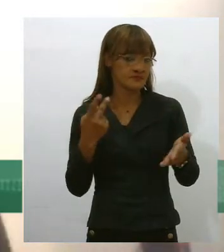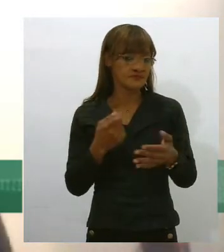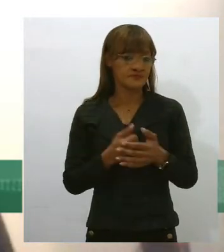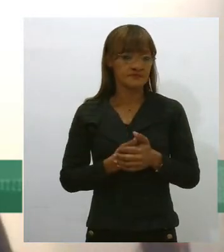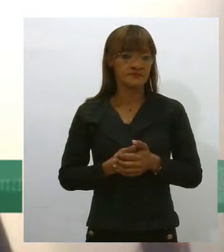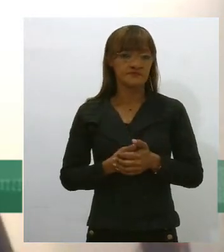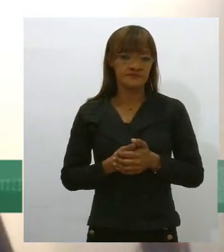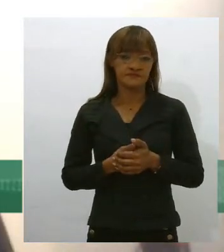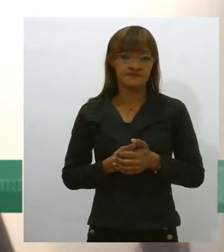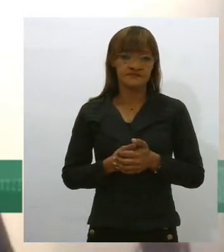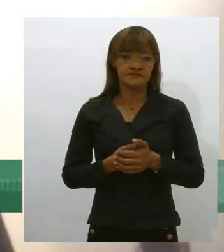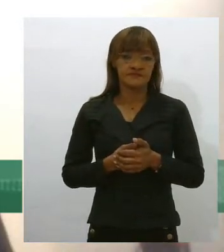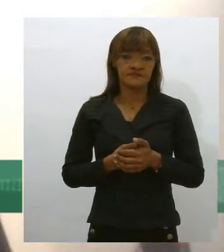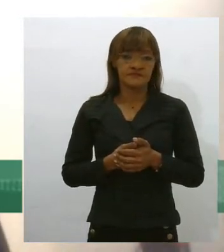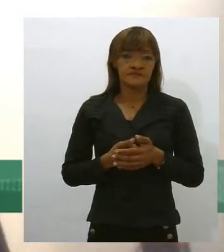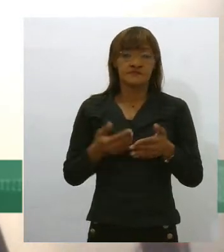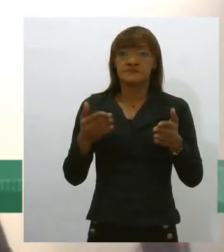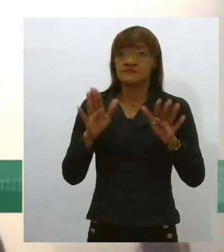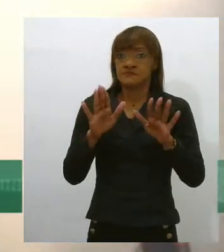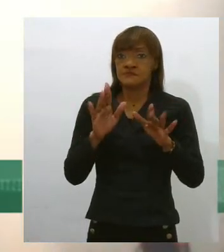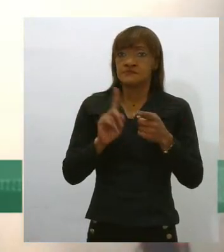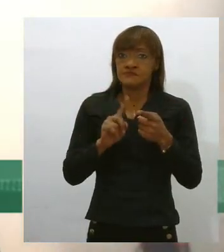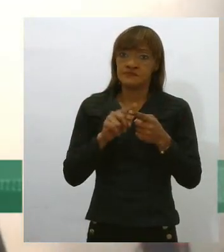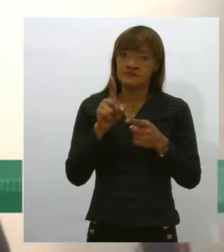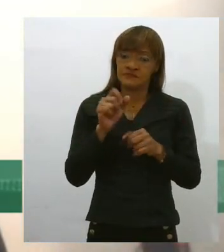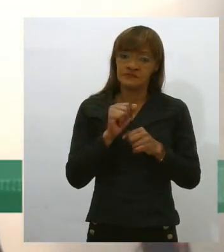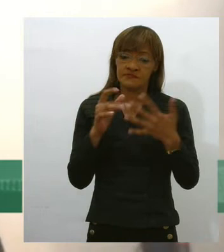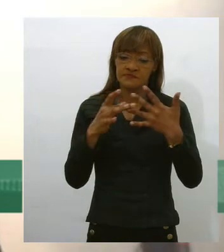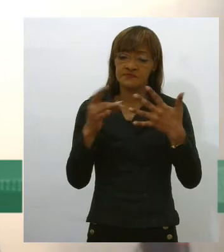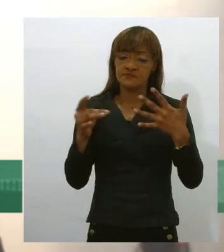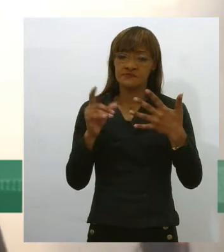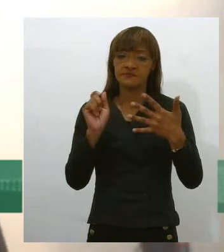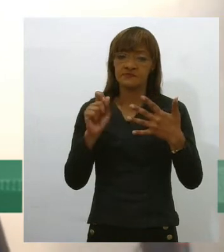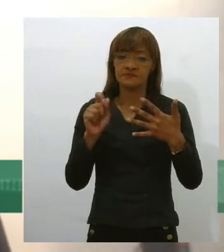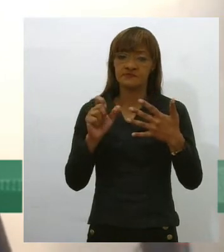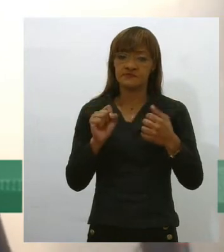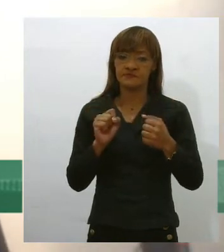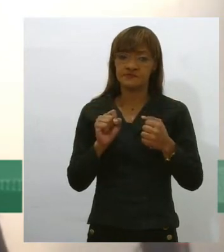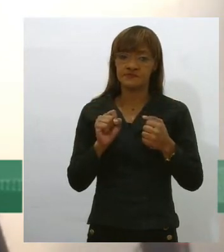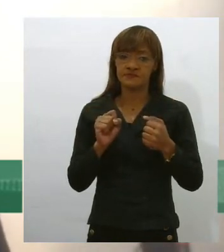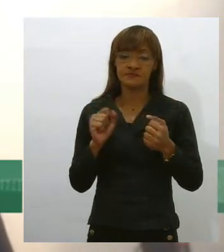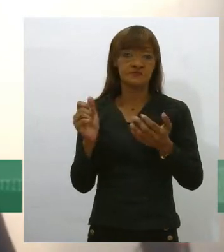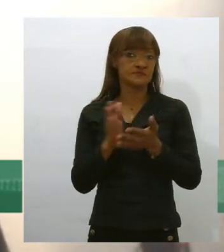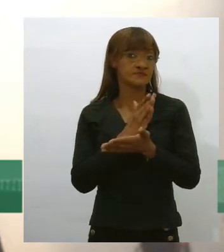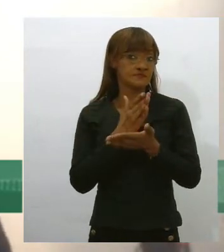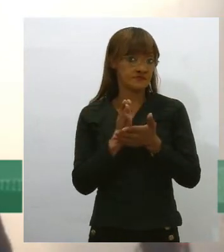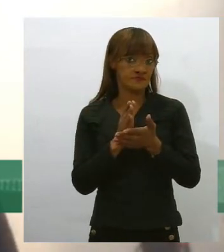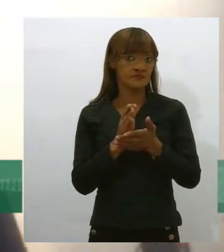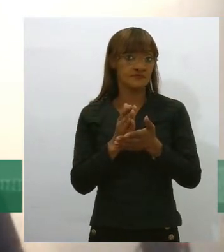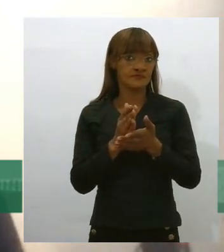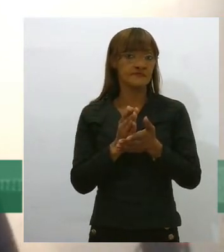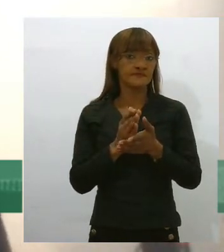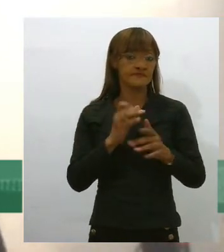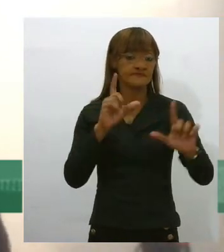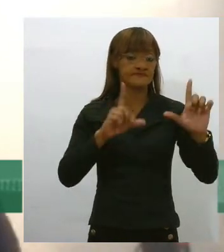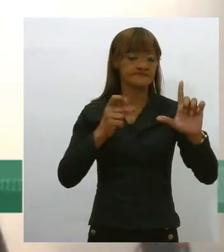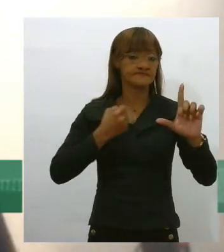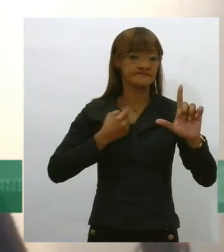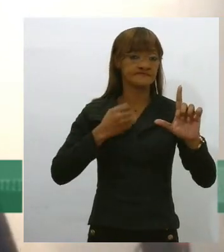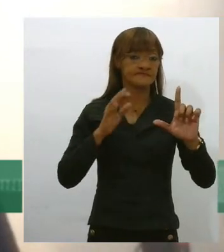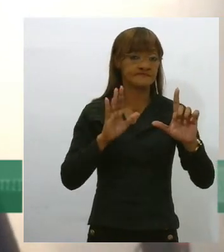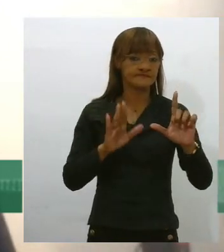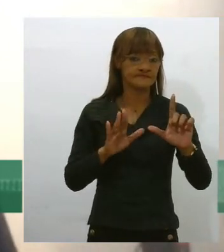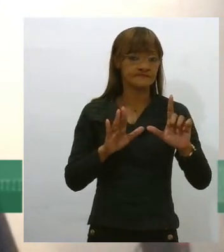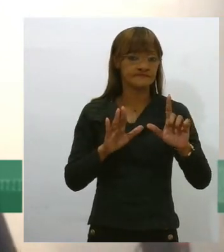agora tem uma coisa que eu quero ressaltar isso acontece determinados canais não é mas eu canais que tem audiência